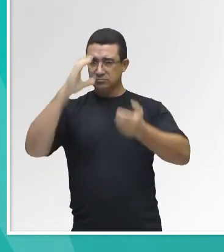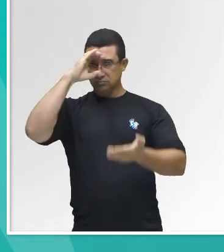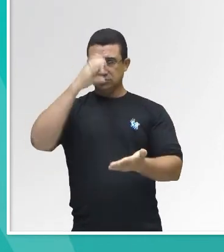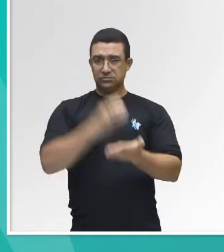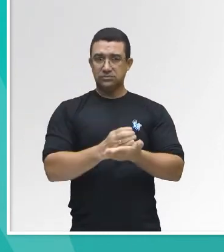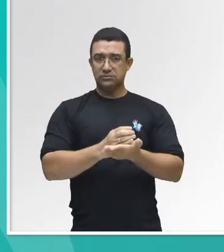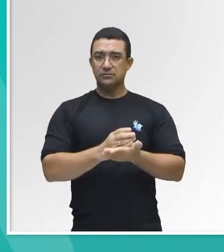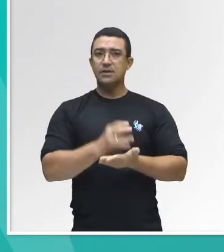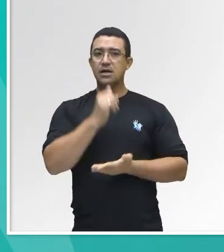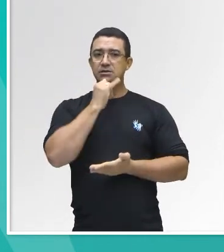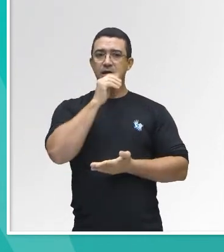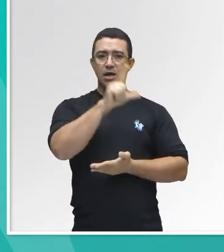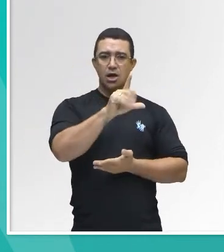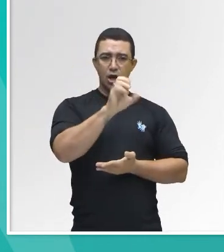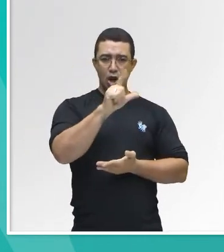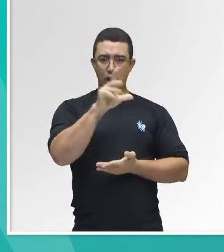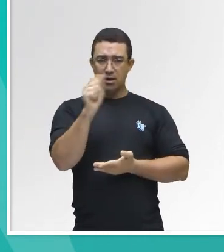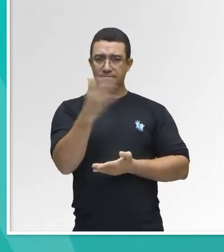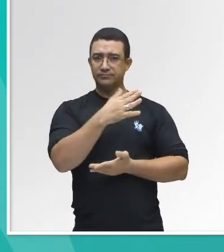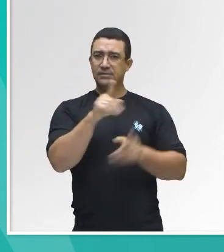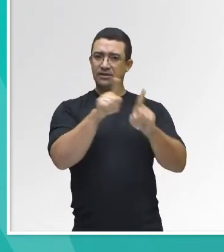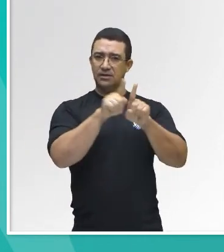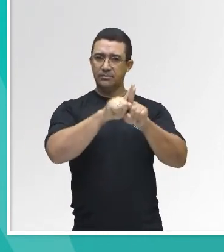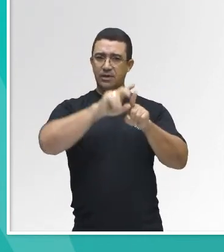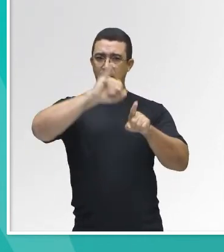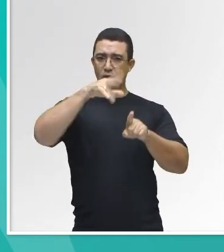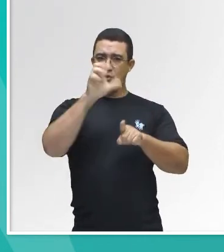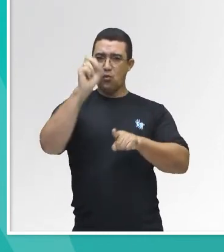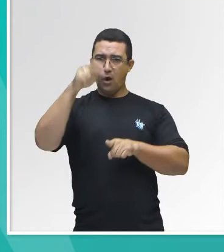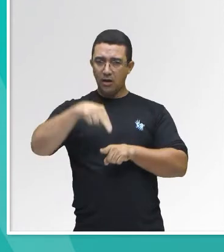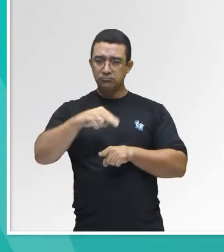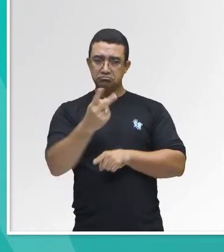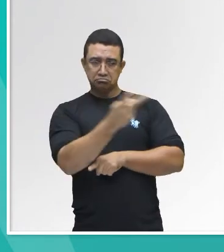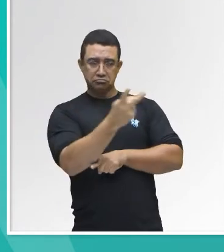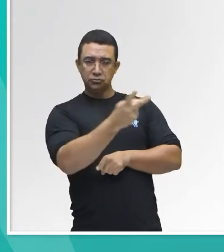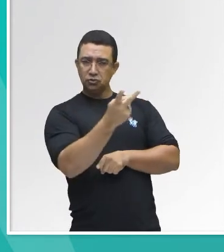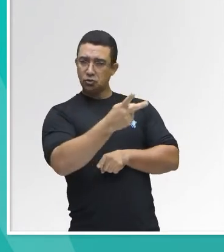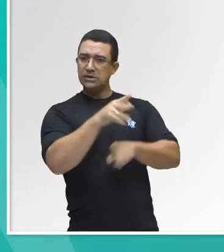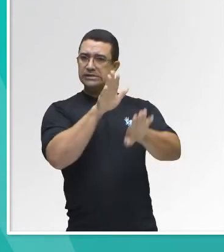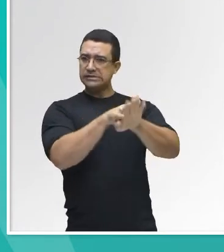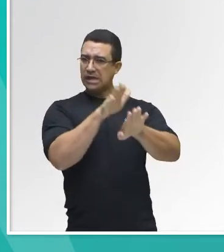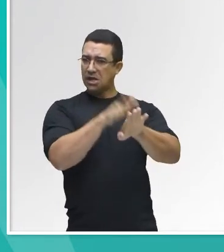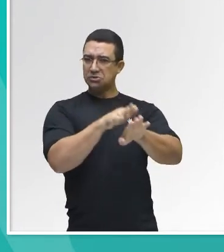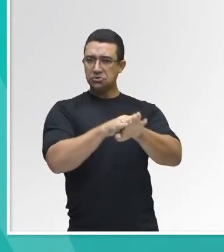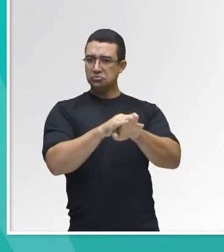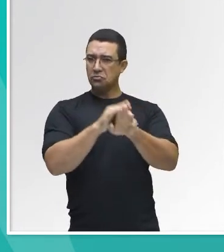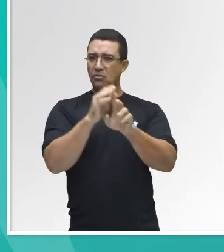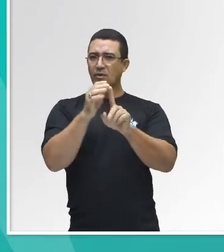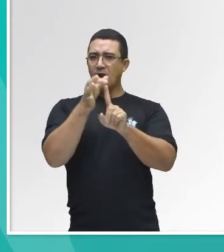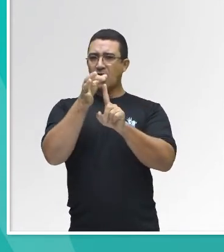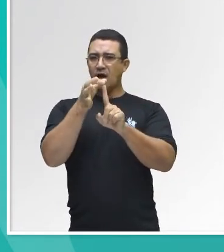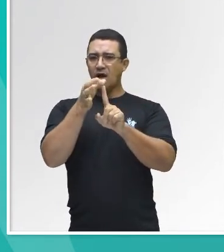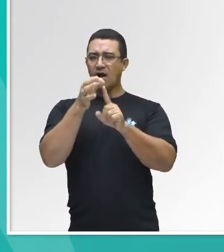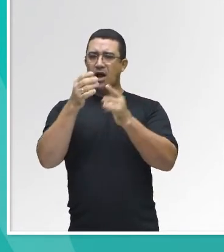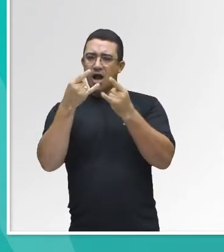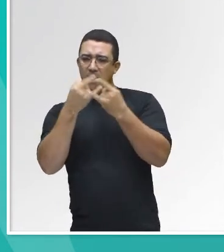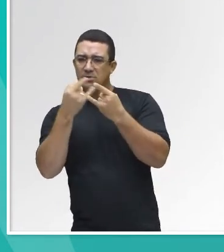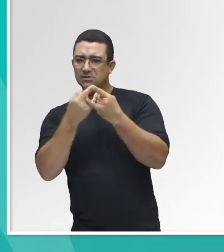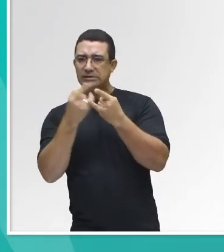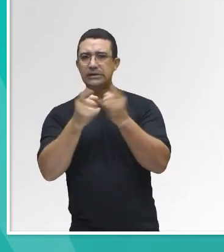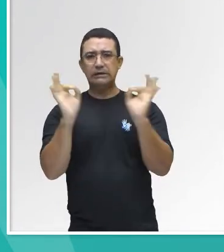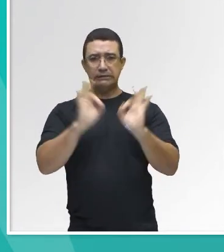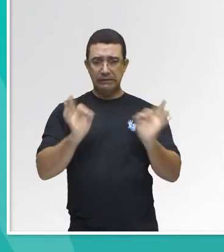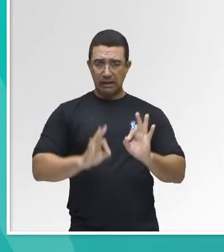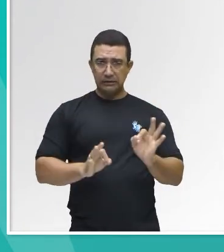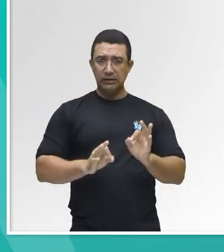exemplo, Lola e Juan han hecho sexo sem proteção, assim que ela está embaraçada. Nesse caso,